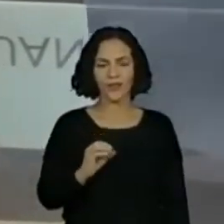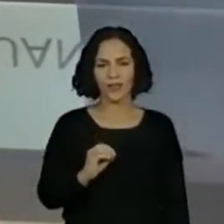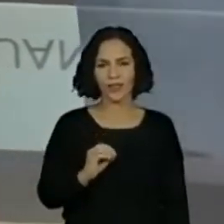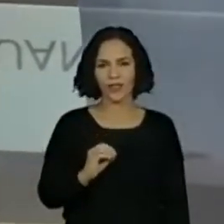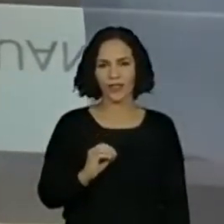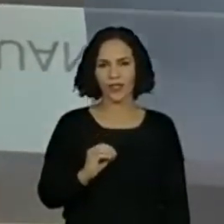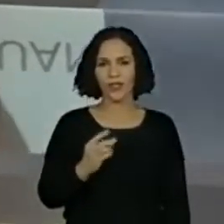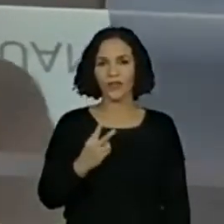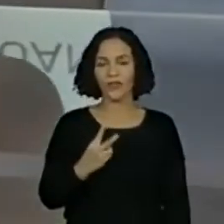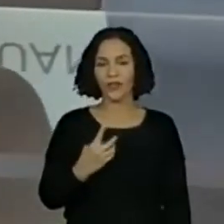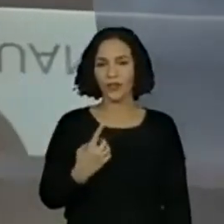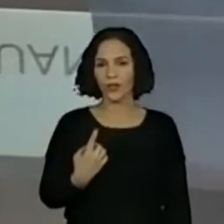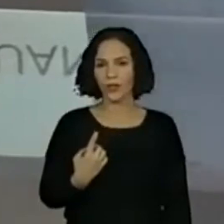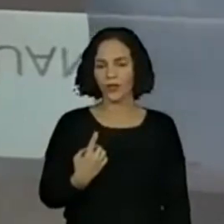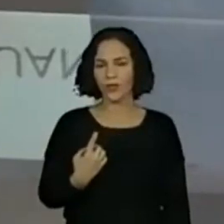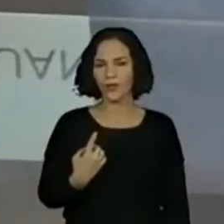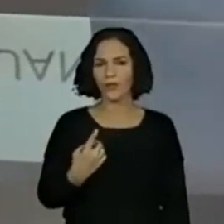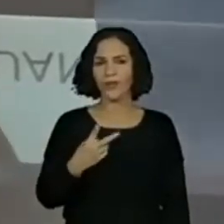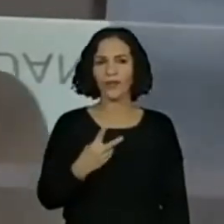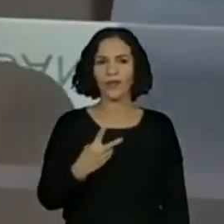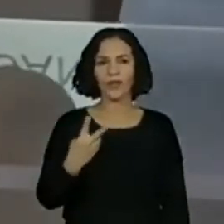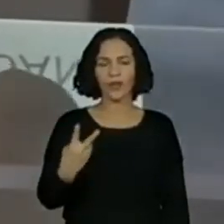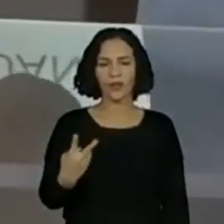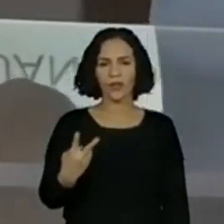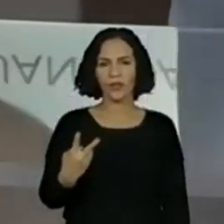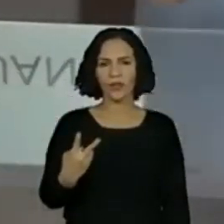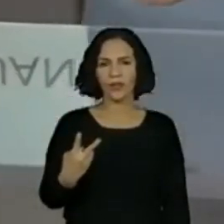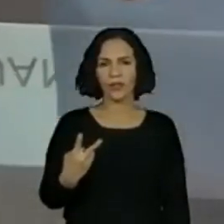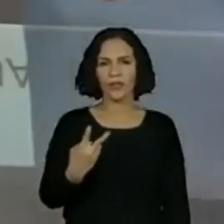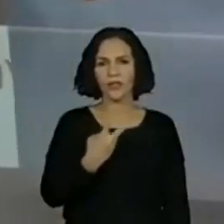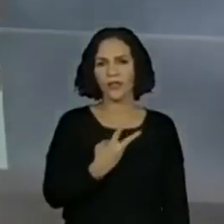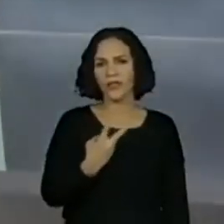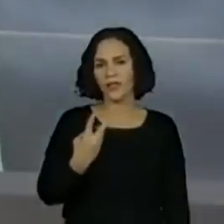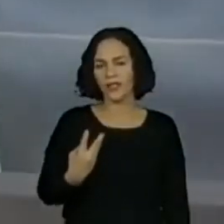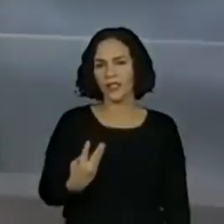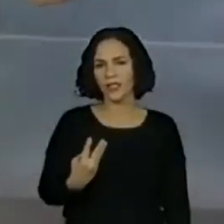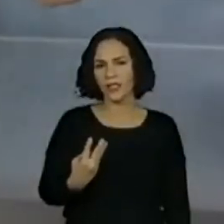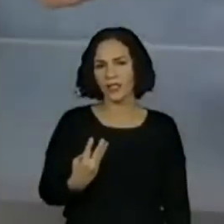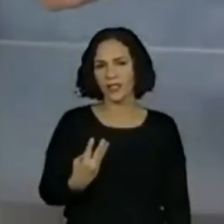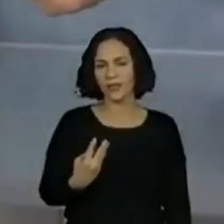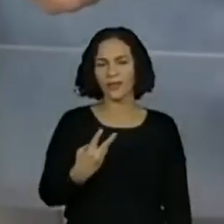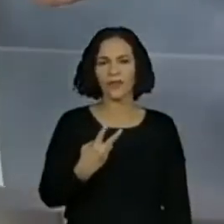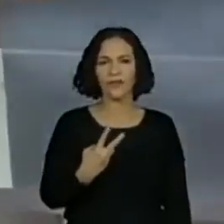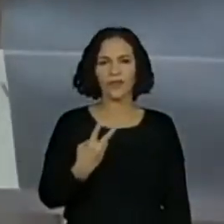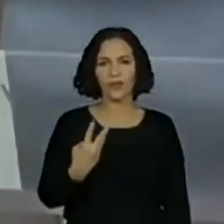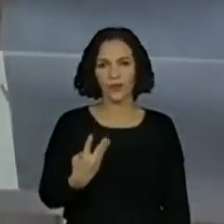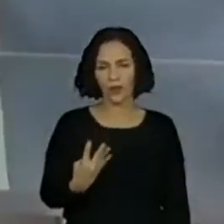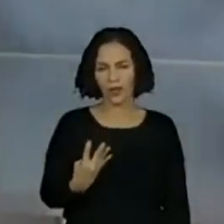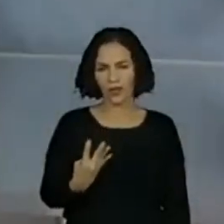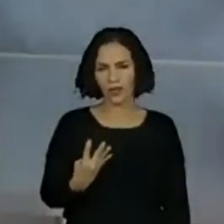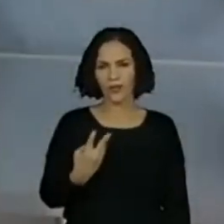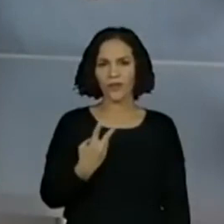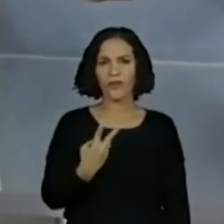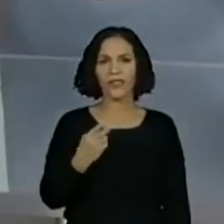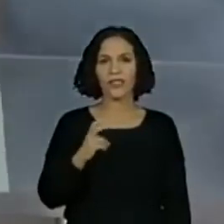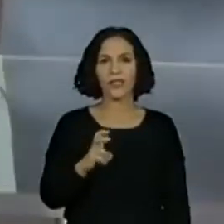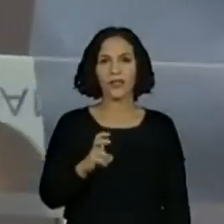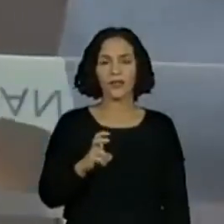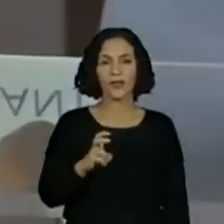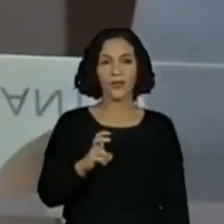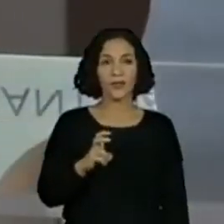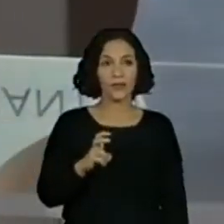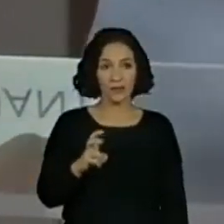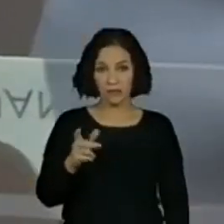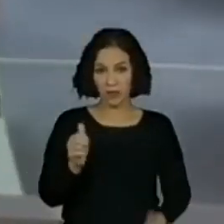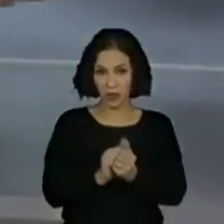1, 2, 3, 4, 5, 6, 7, 8, 9, 10, 11, 12, 13, 14, 15, 16, 17, 18, 19, 20. 21, 22, 23, 24, 25. Professor, eles